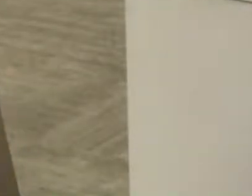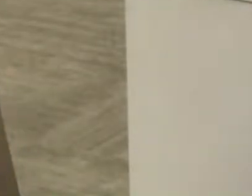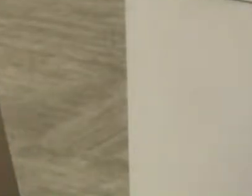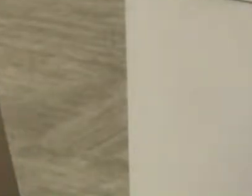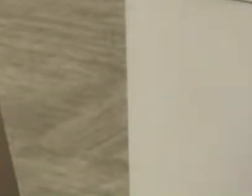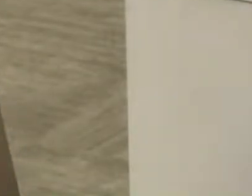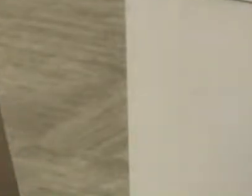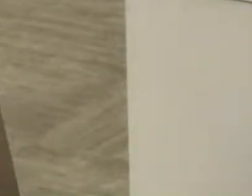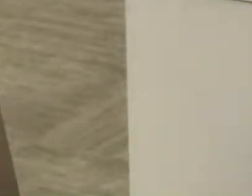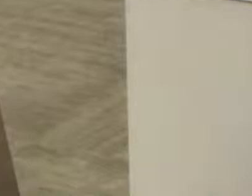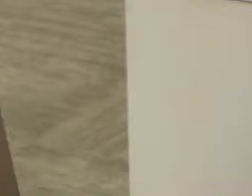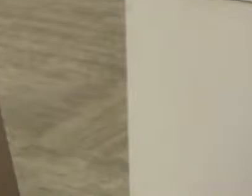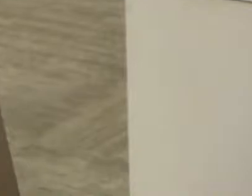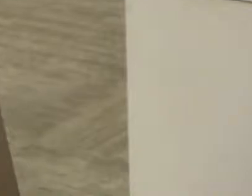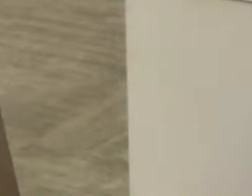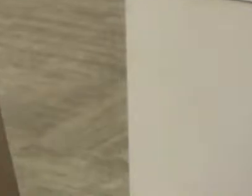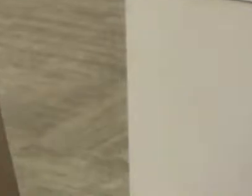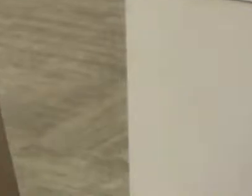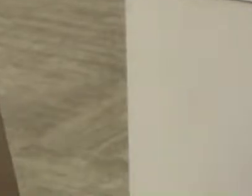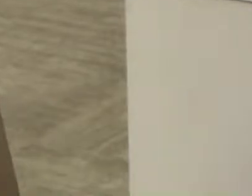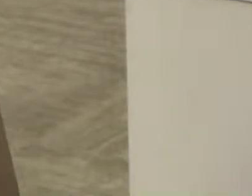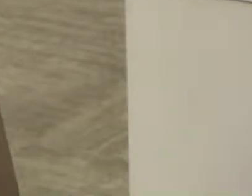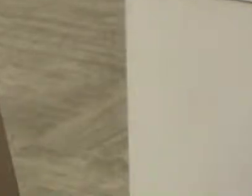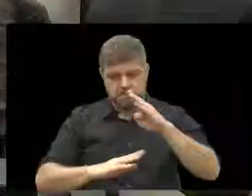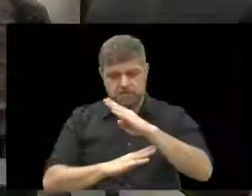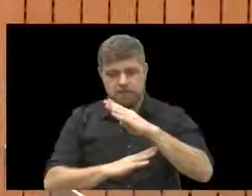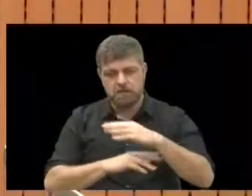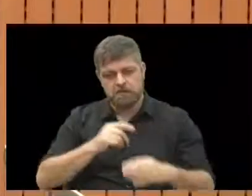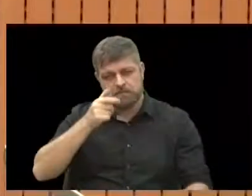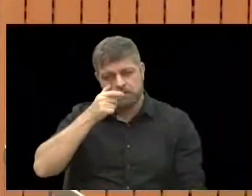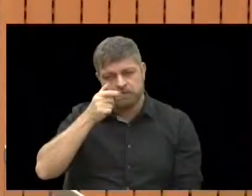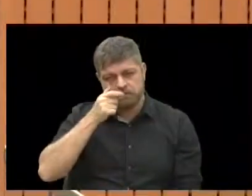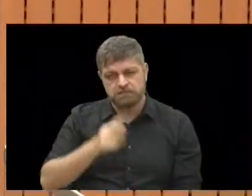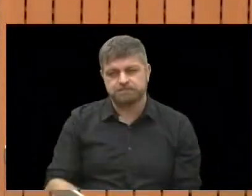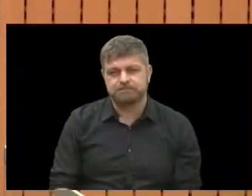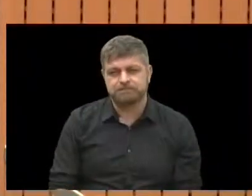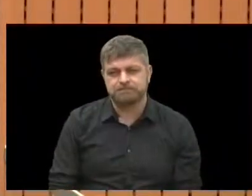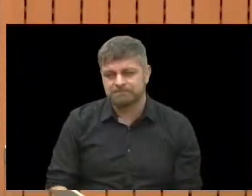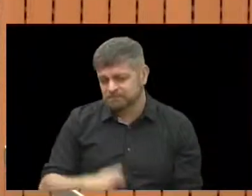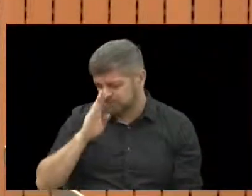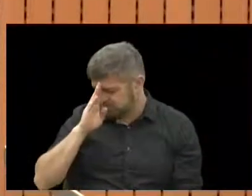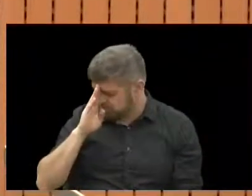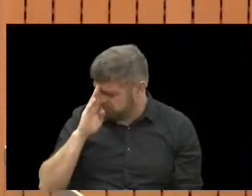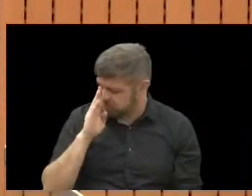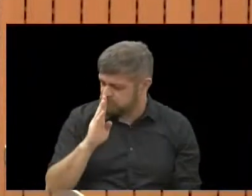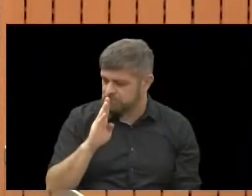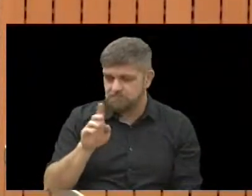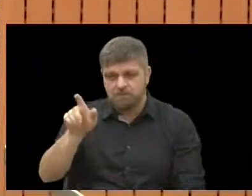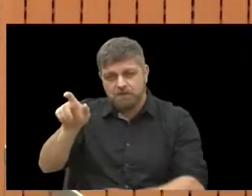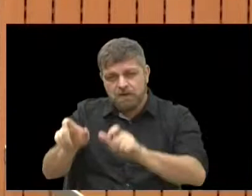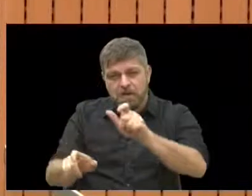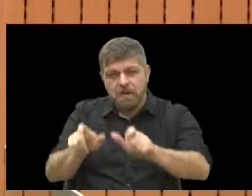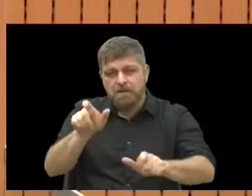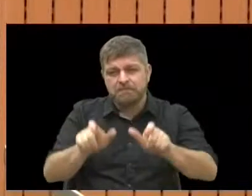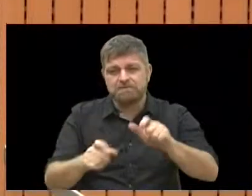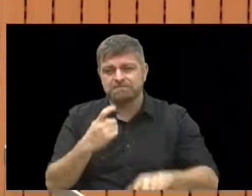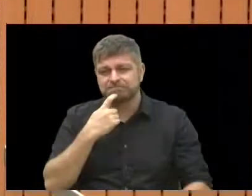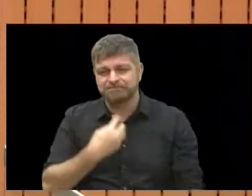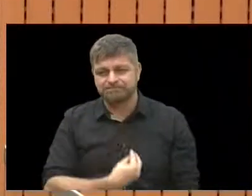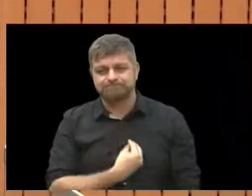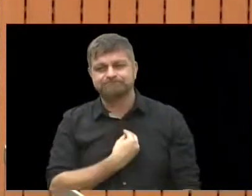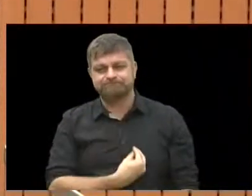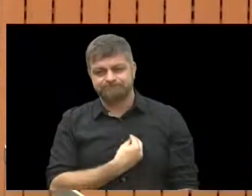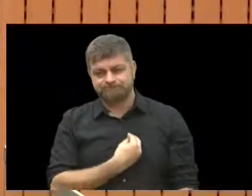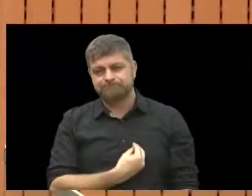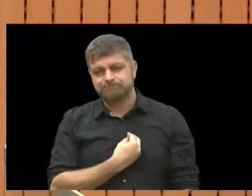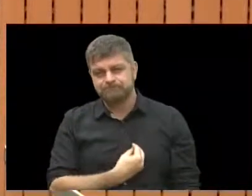eu quero elogiar o papel e a atuação do Ministério Público. O vereador Pedro Tourinho já iniciou o trabalho de colher assinaturas para abrir